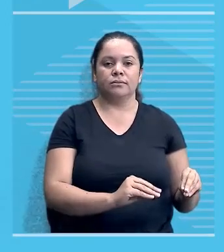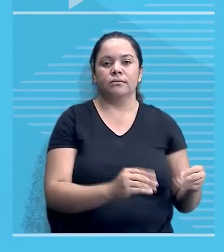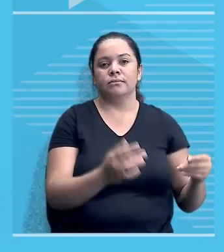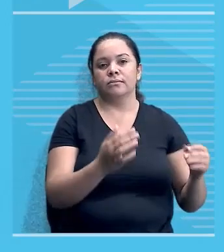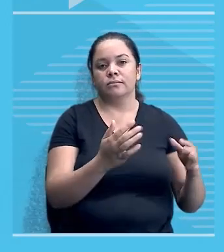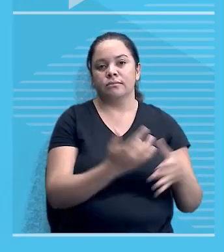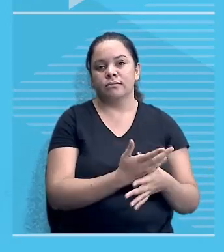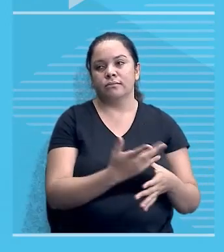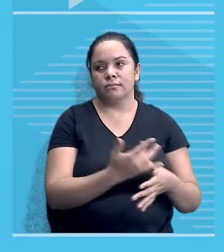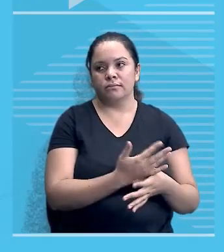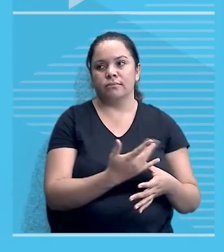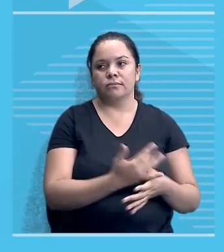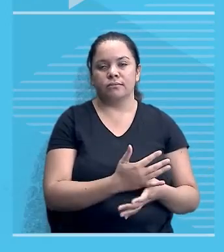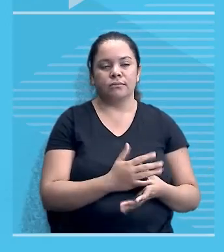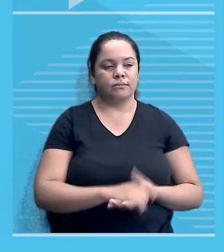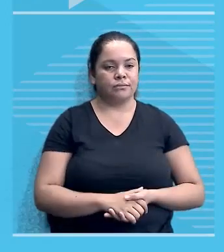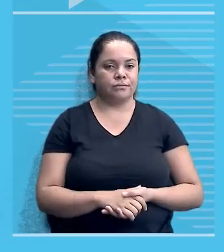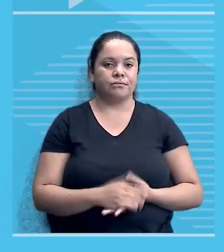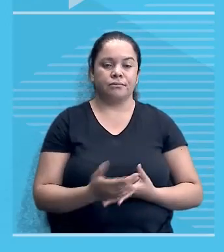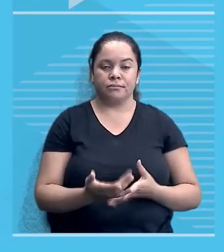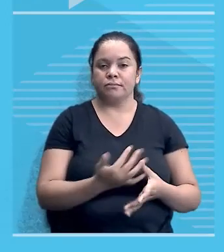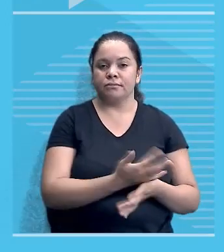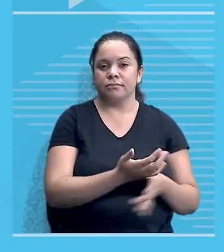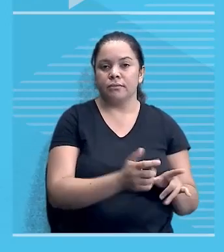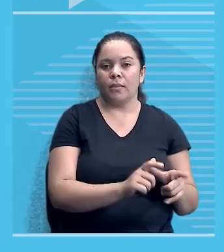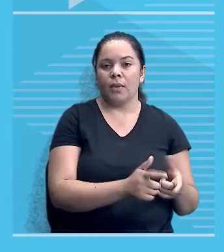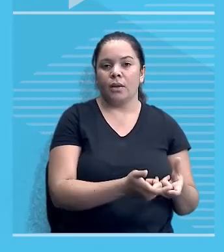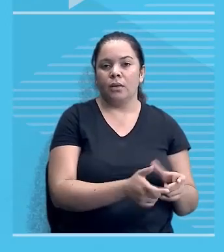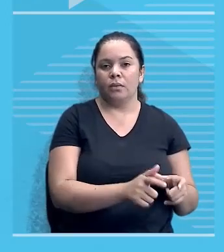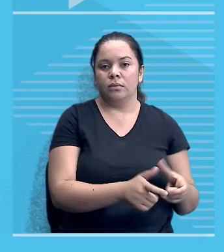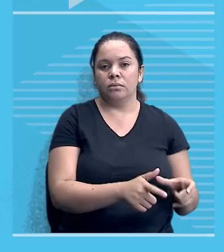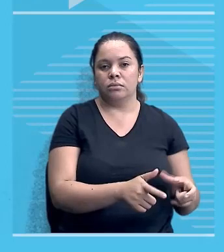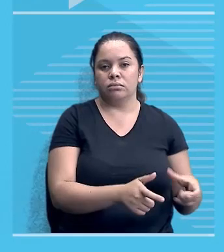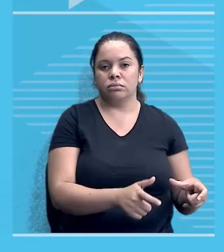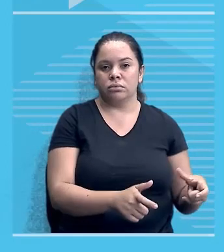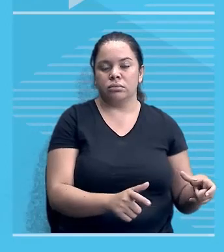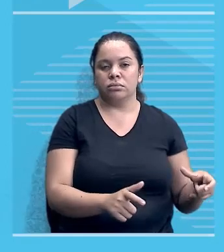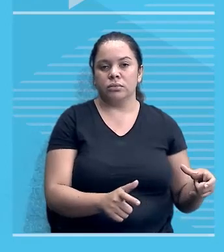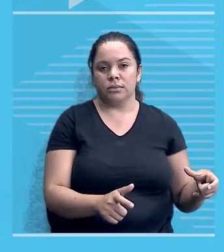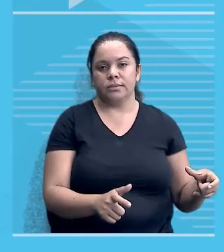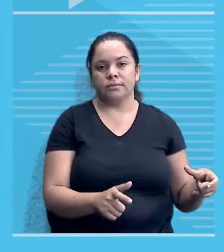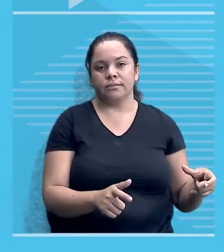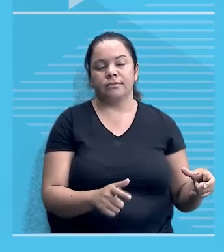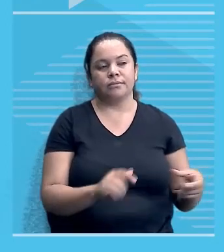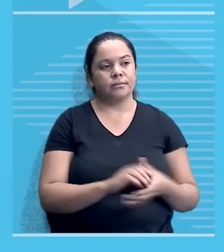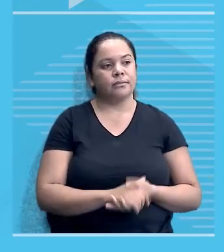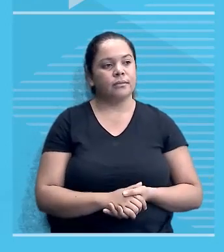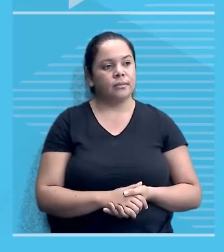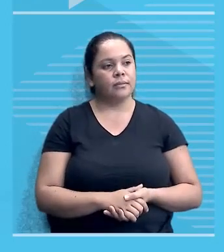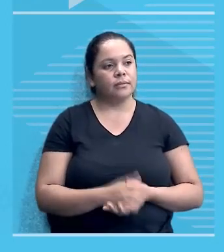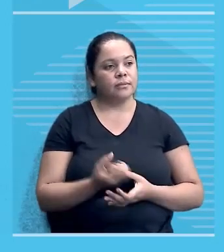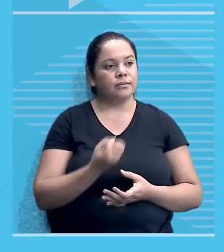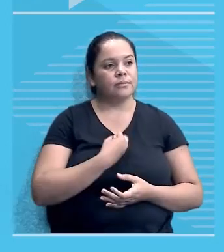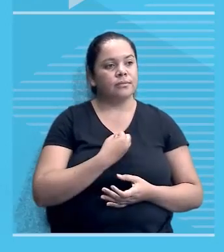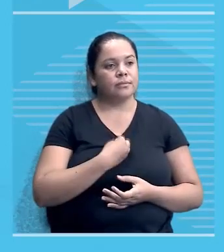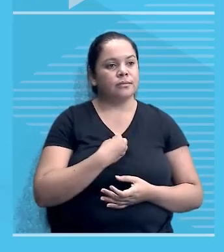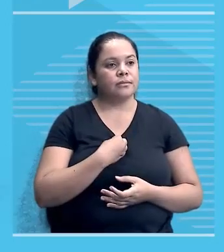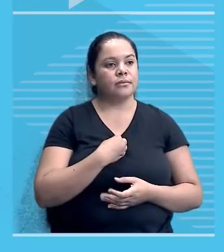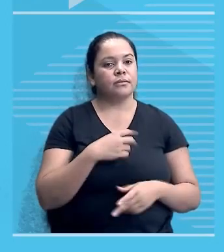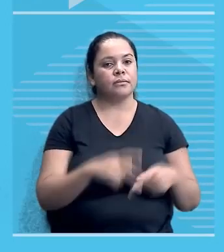fosse ganhando o corpo né fosse ganhando em número de habitantes fosse se urbanizando